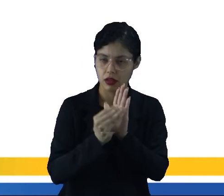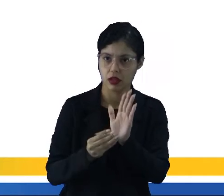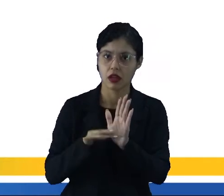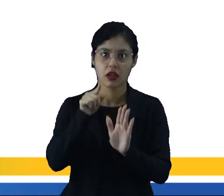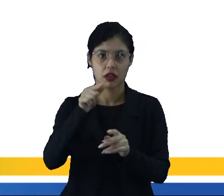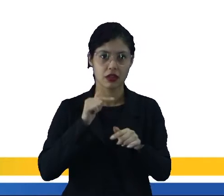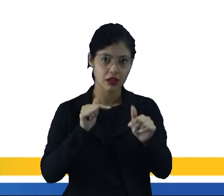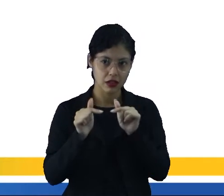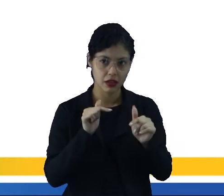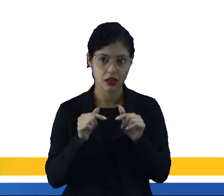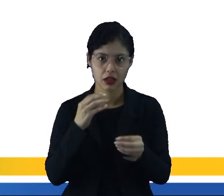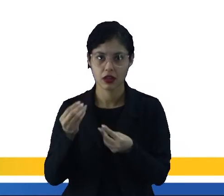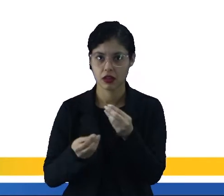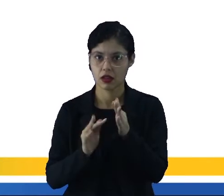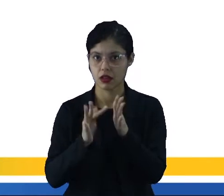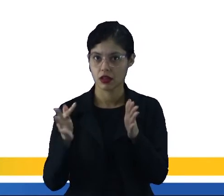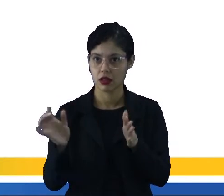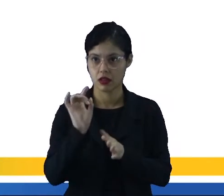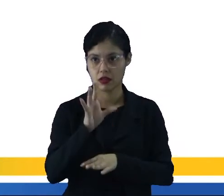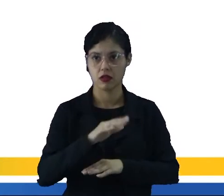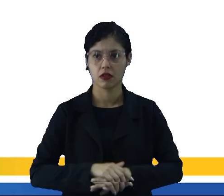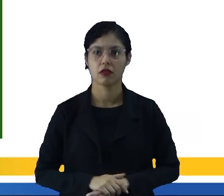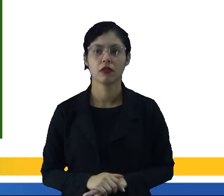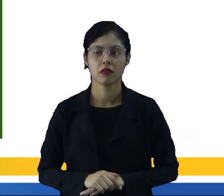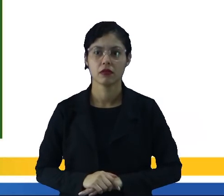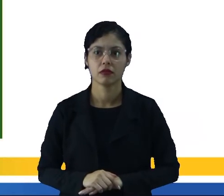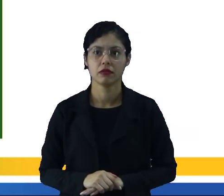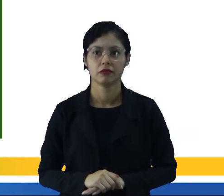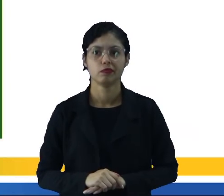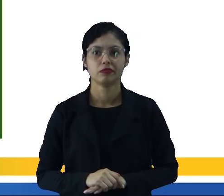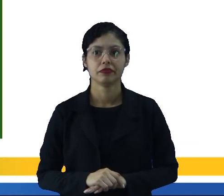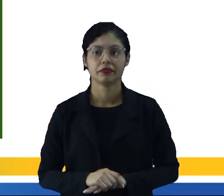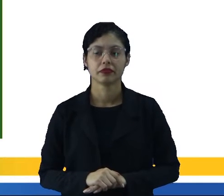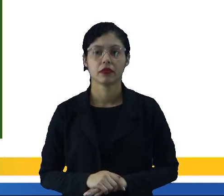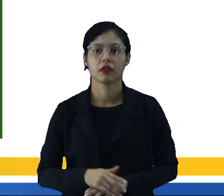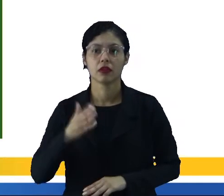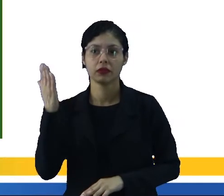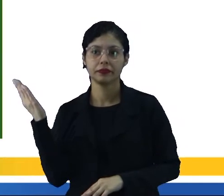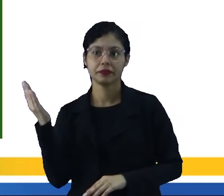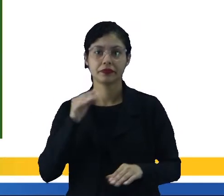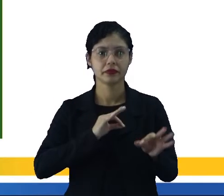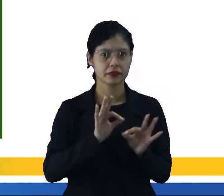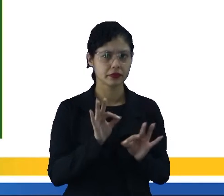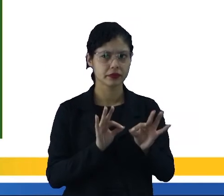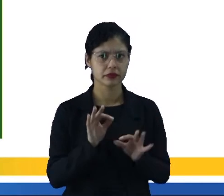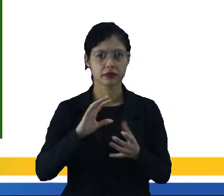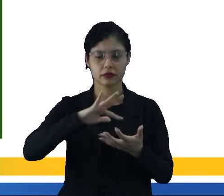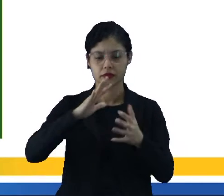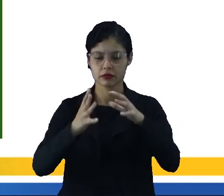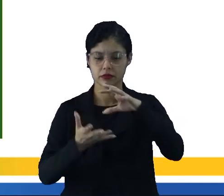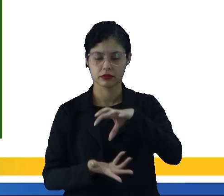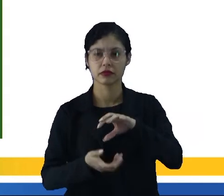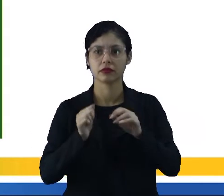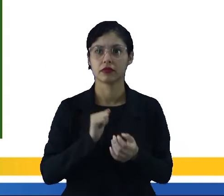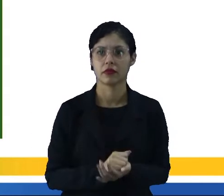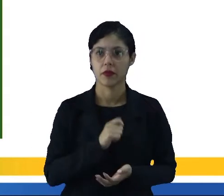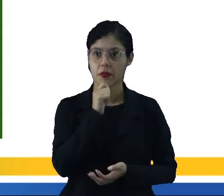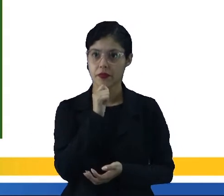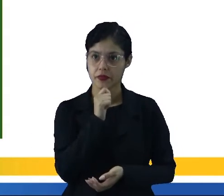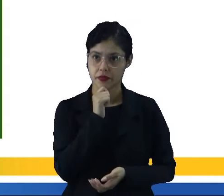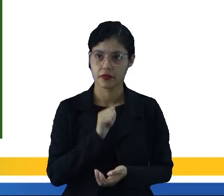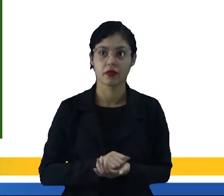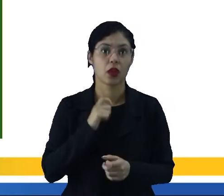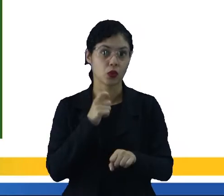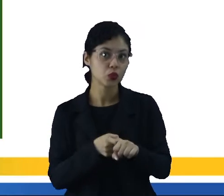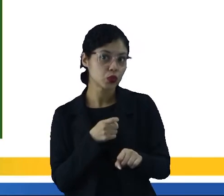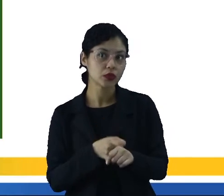você vai trabalhar com fórmulas apenas OK agora vamos mexer com a esfera a esfera é um